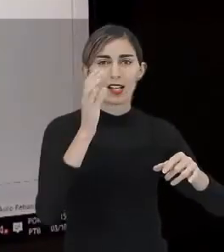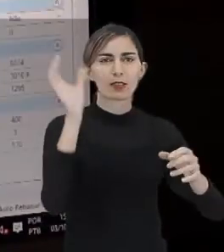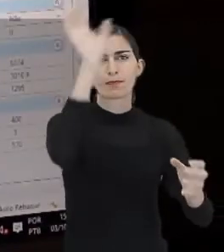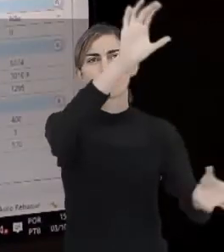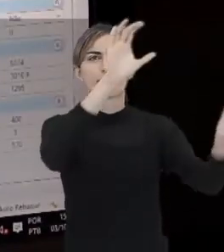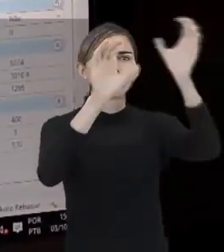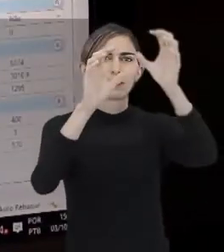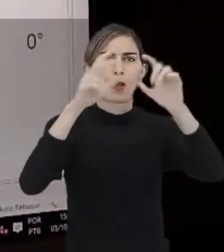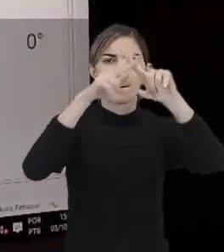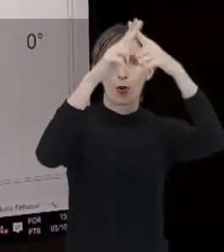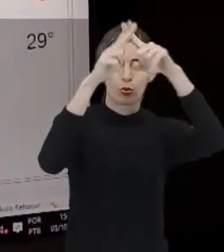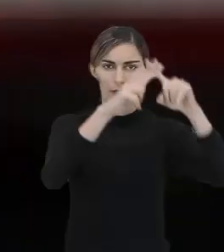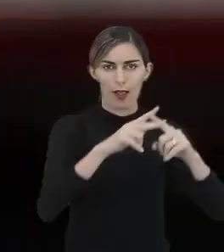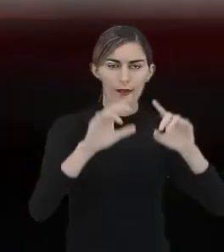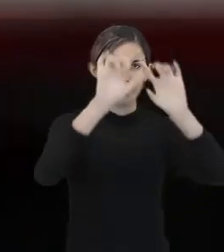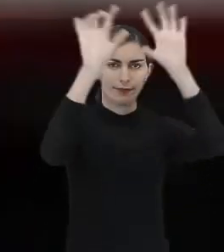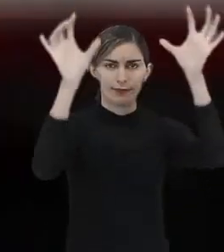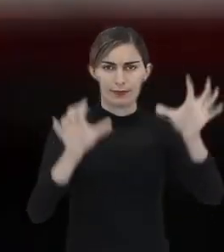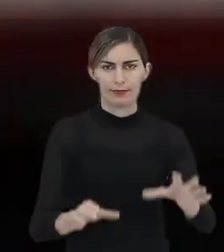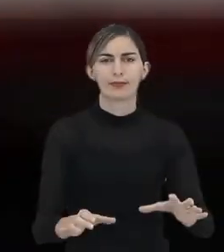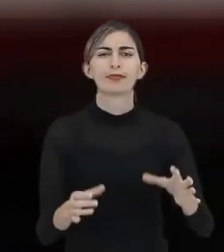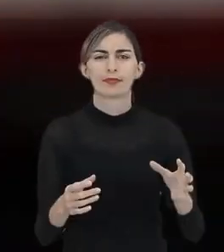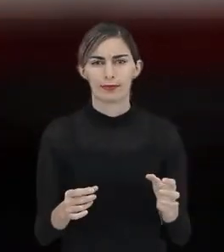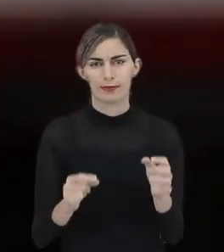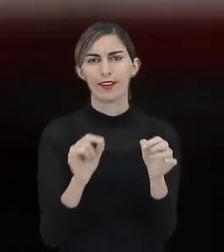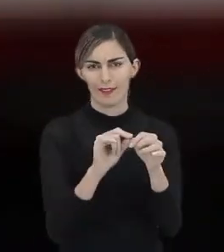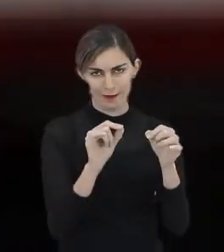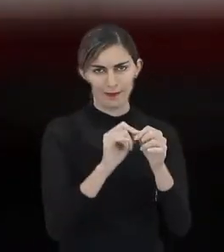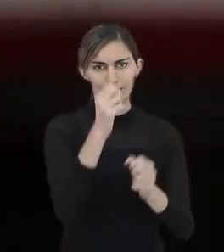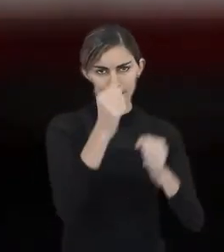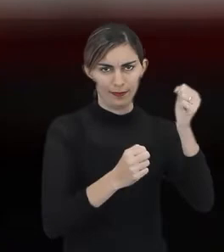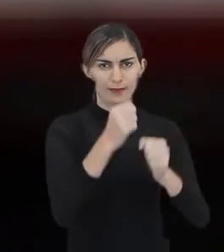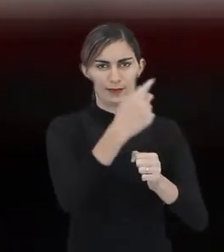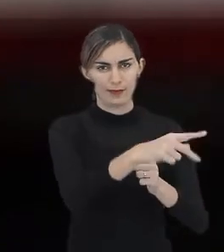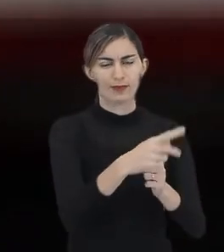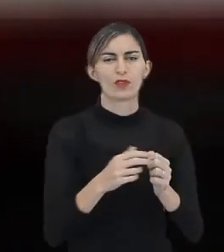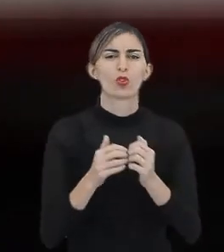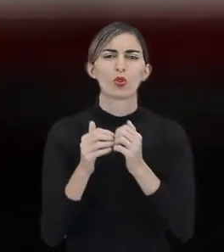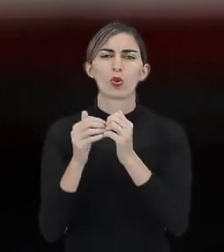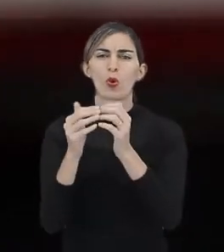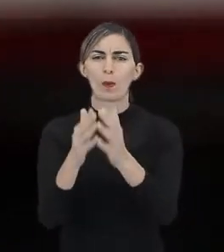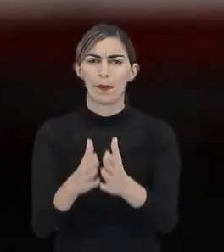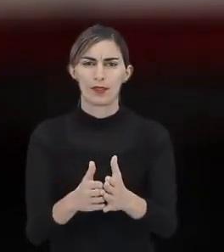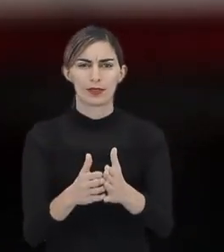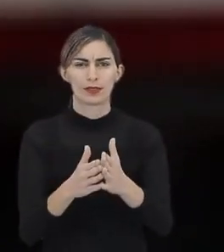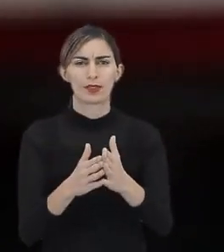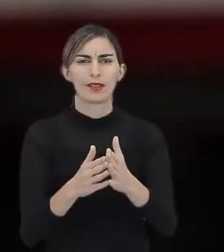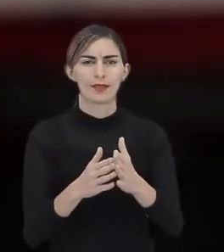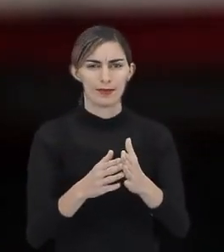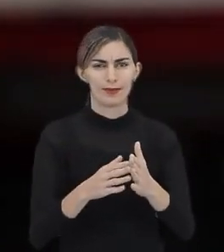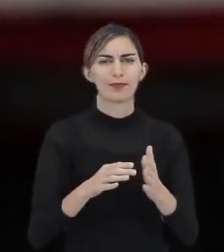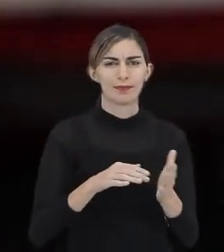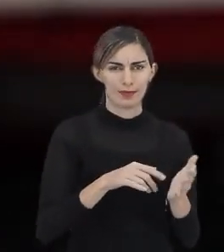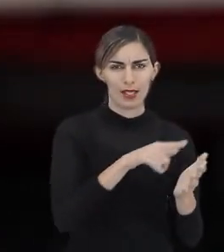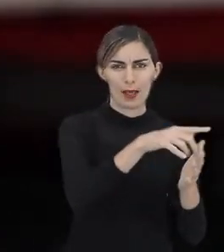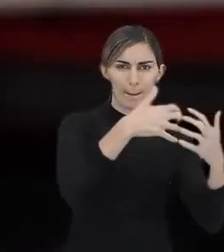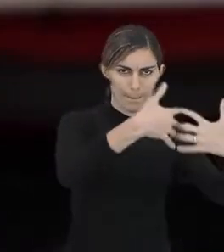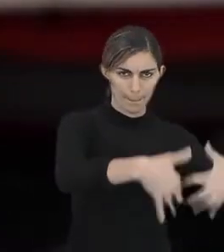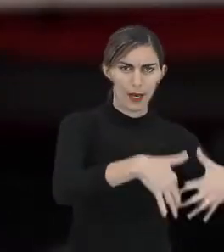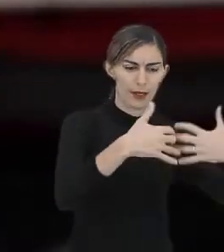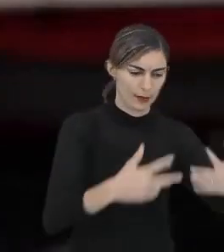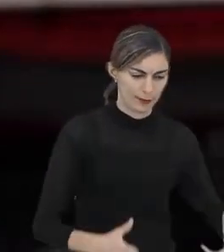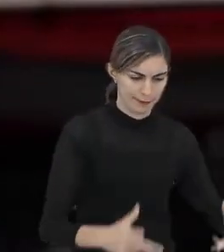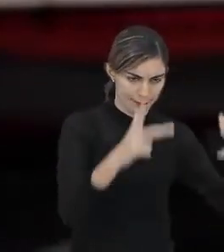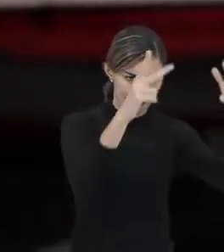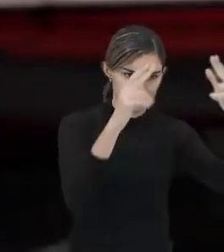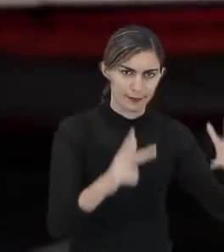montagem na casa do cliente. A produção propriamente dita inicia quando a seccionadora, que é a máquina